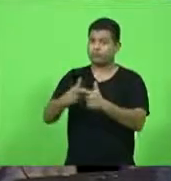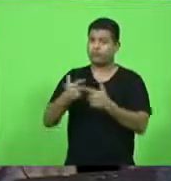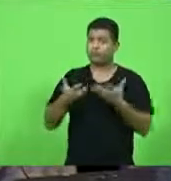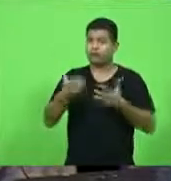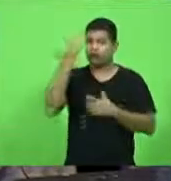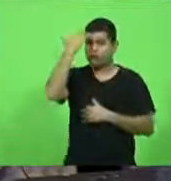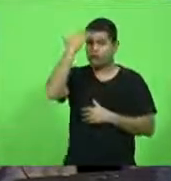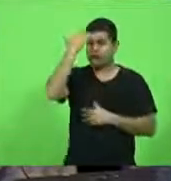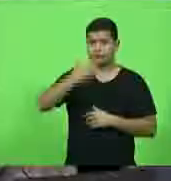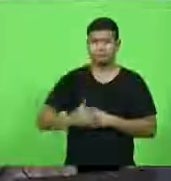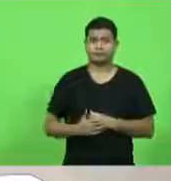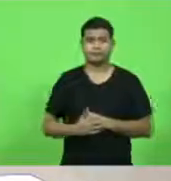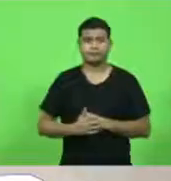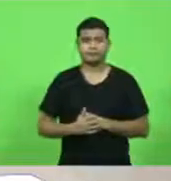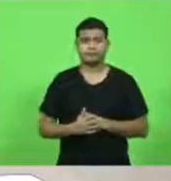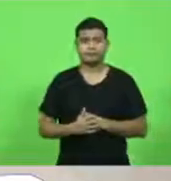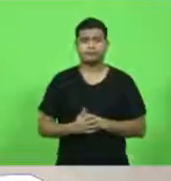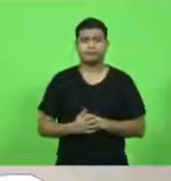isso.